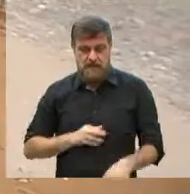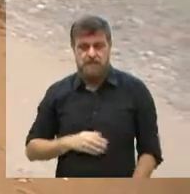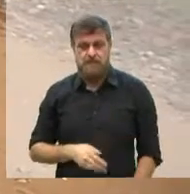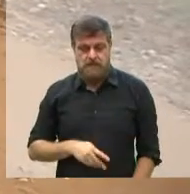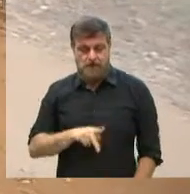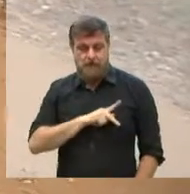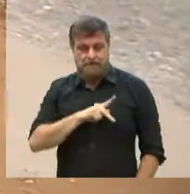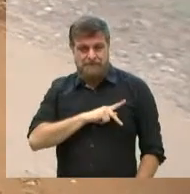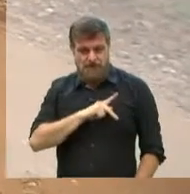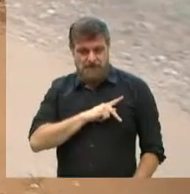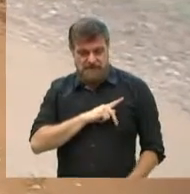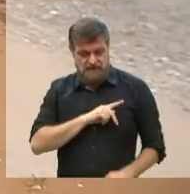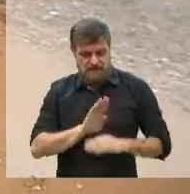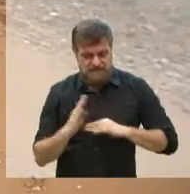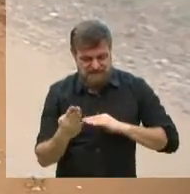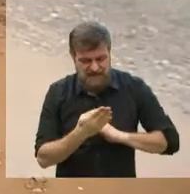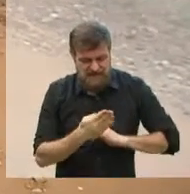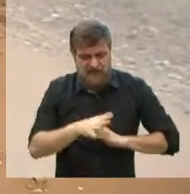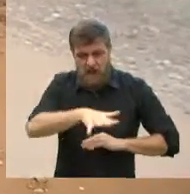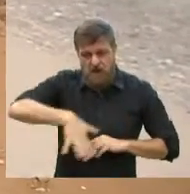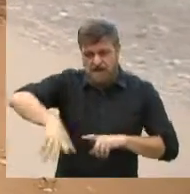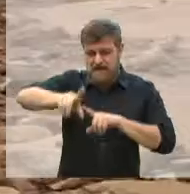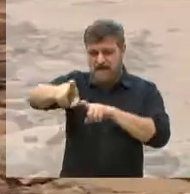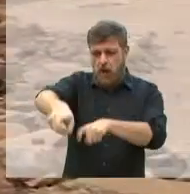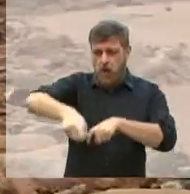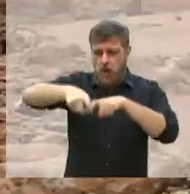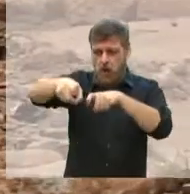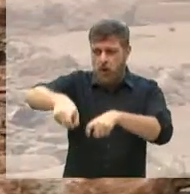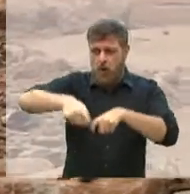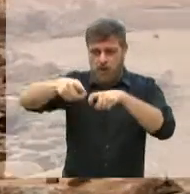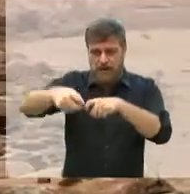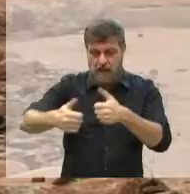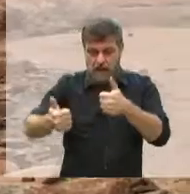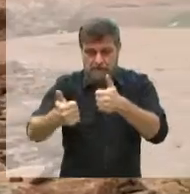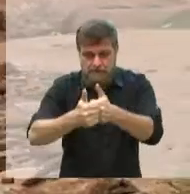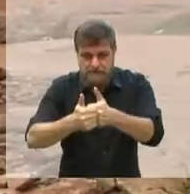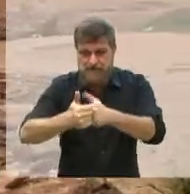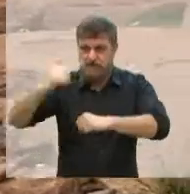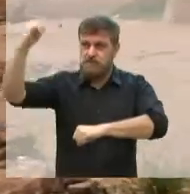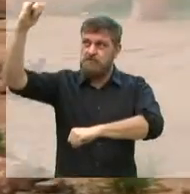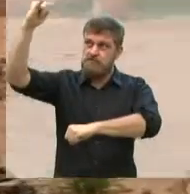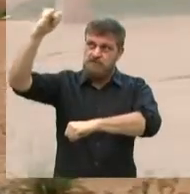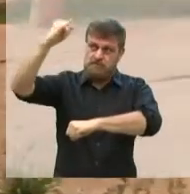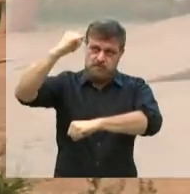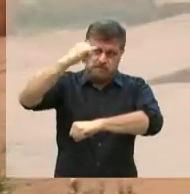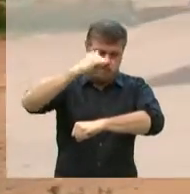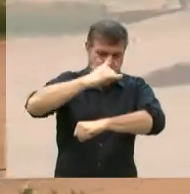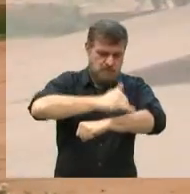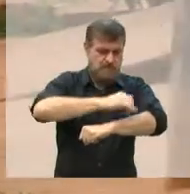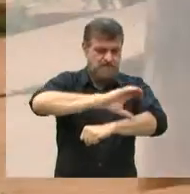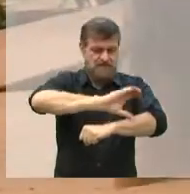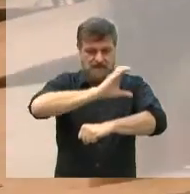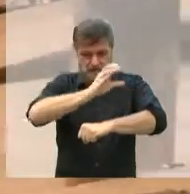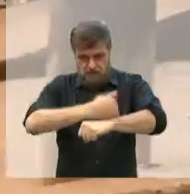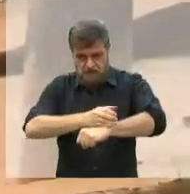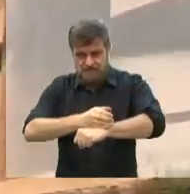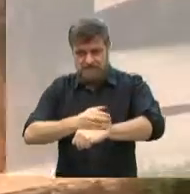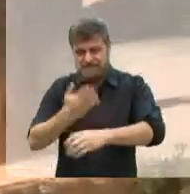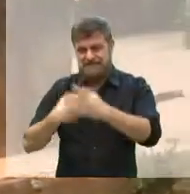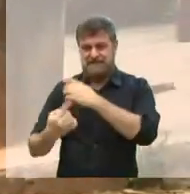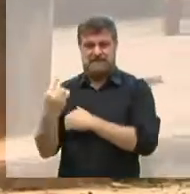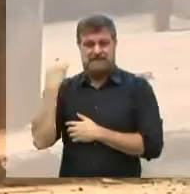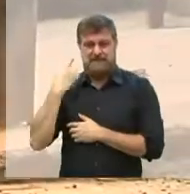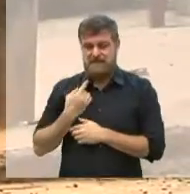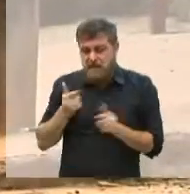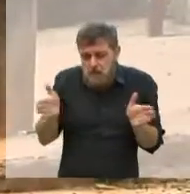muito pequena, e uma região rural, uma área rural no entorno do grande aeroporto internacional de Viracopos, que naquela época não